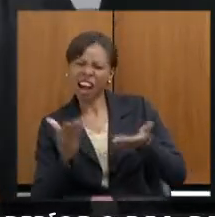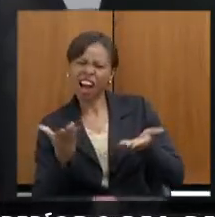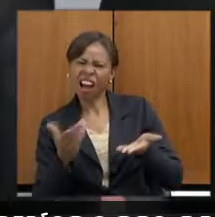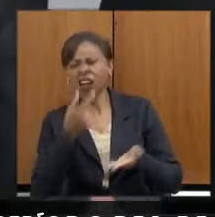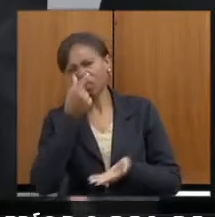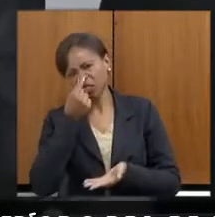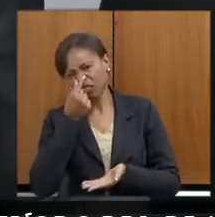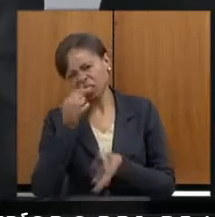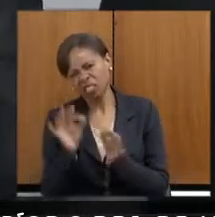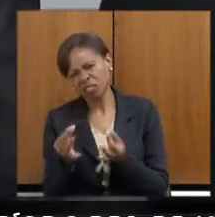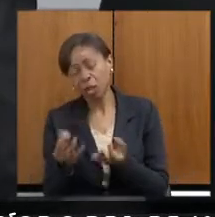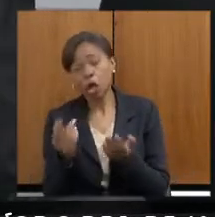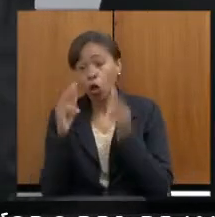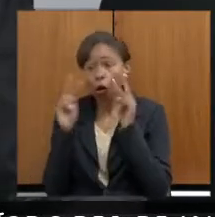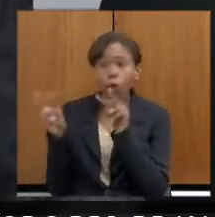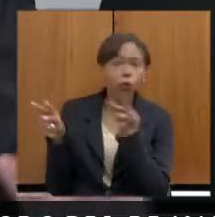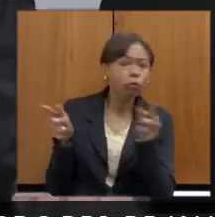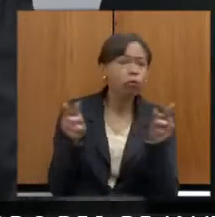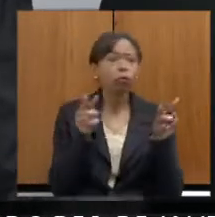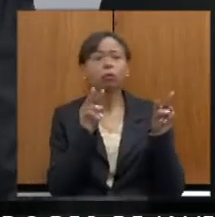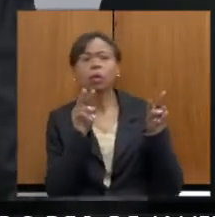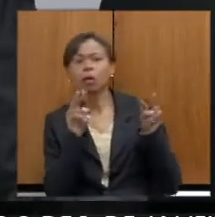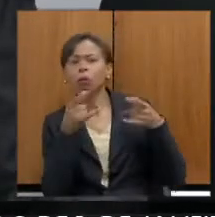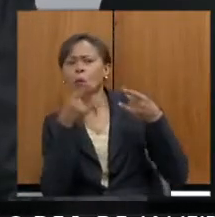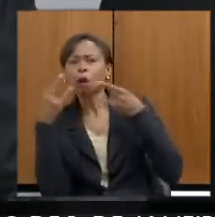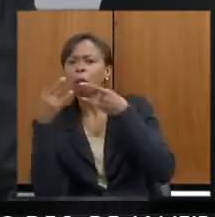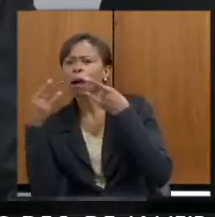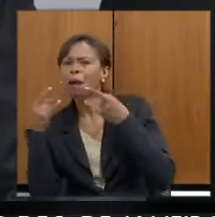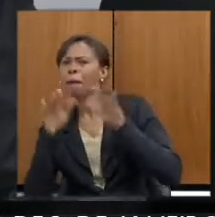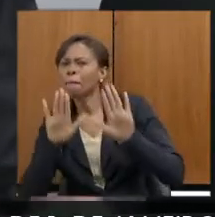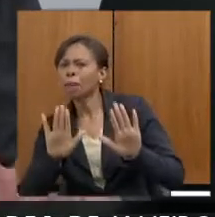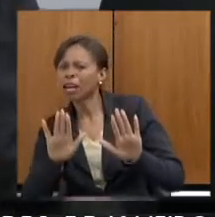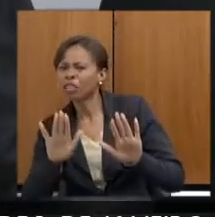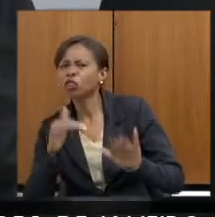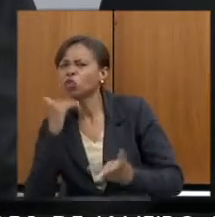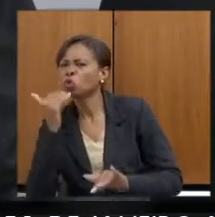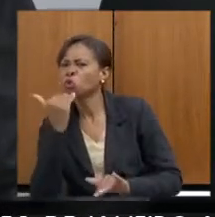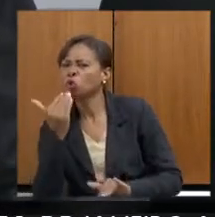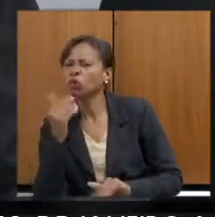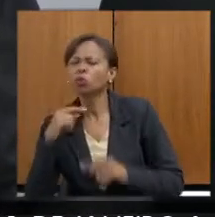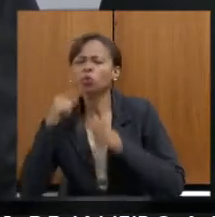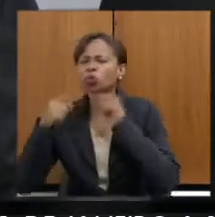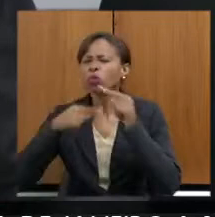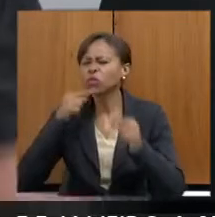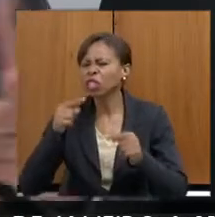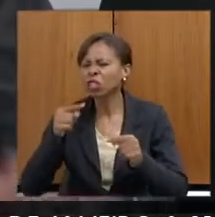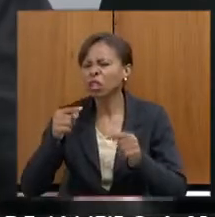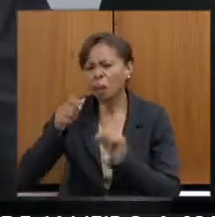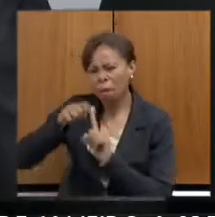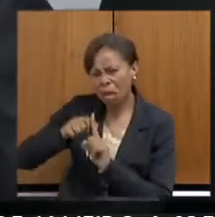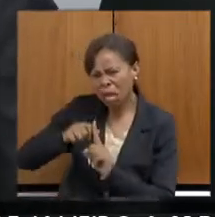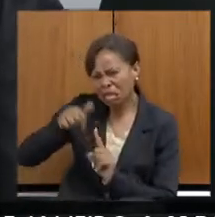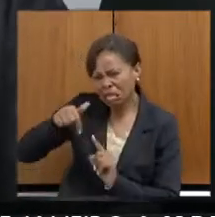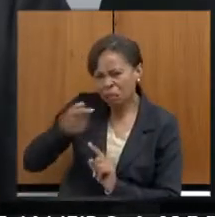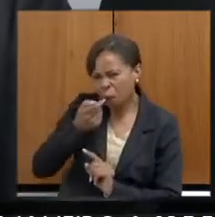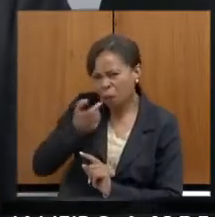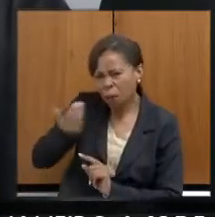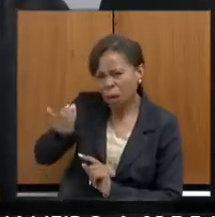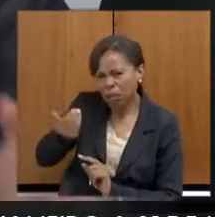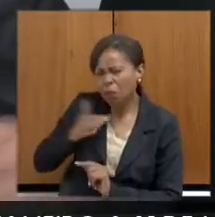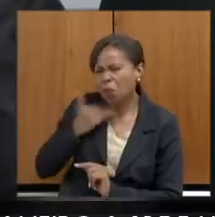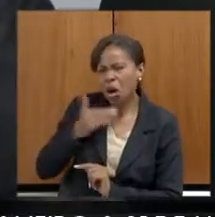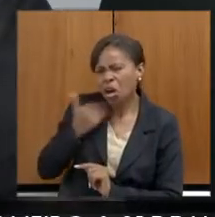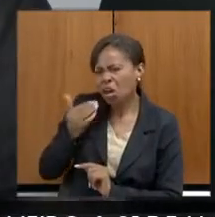né tô vendo que todo mundo de Março mas eu duvido que tem alguém aqui que perdeu uma pessoa que convite no último mês a gente viu várias pessoas